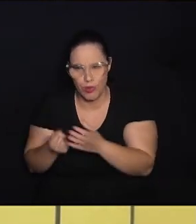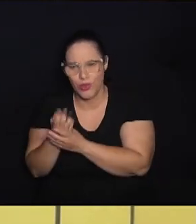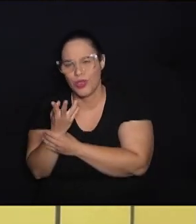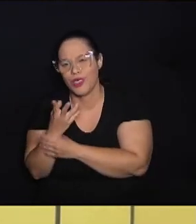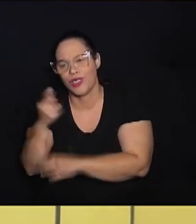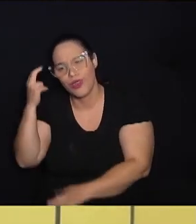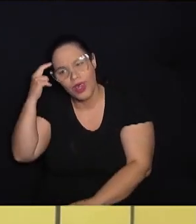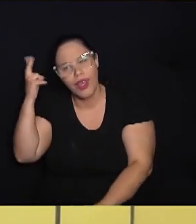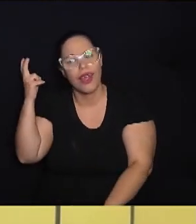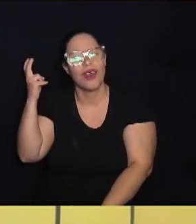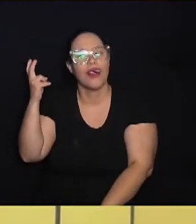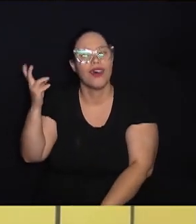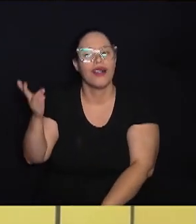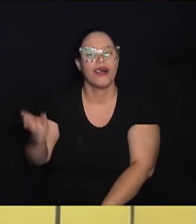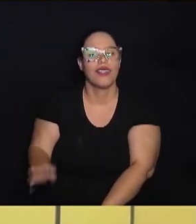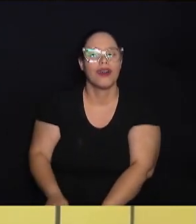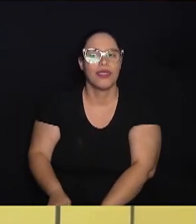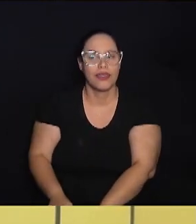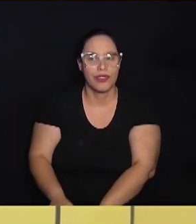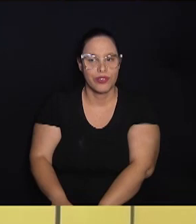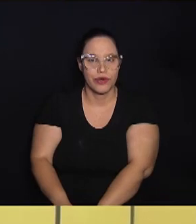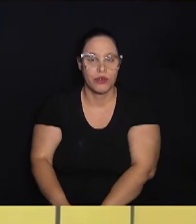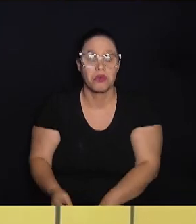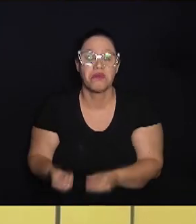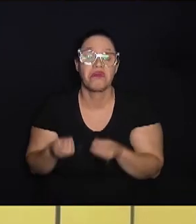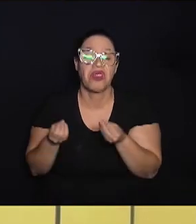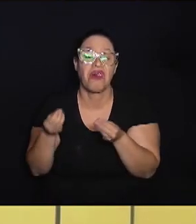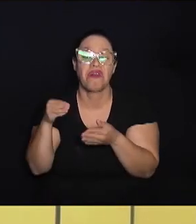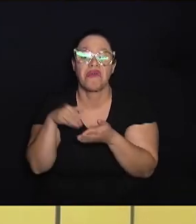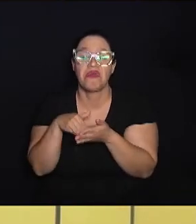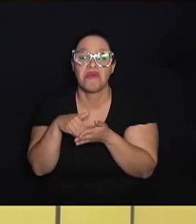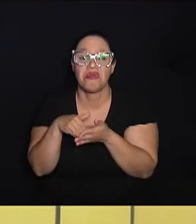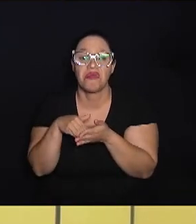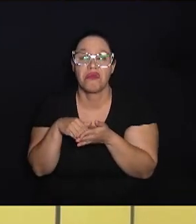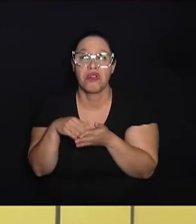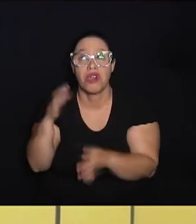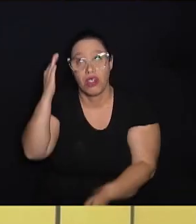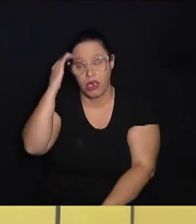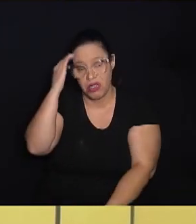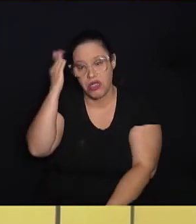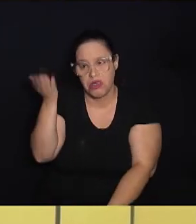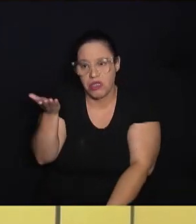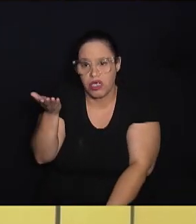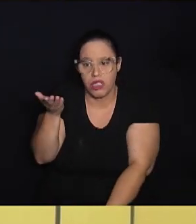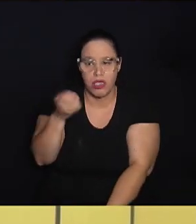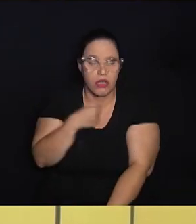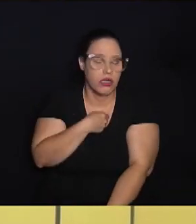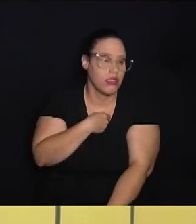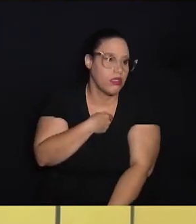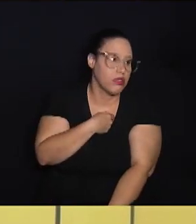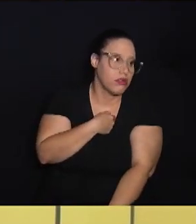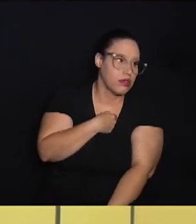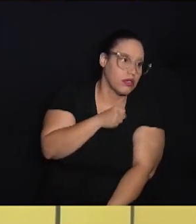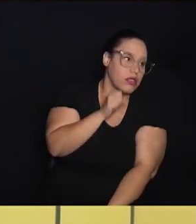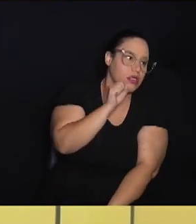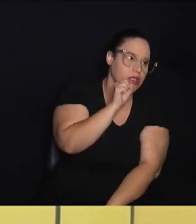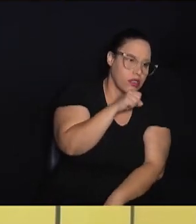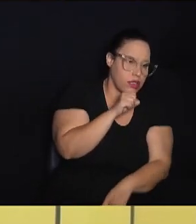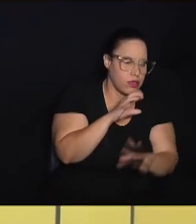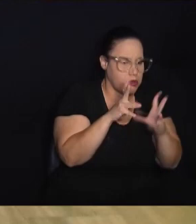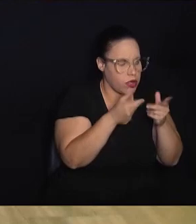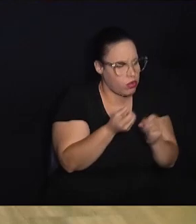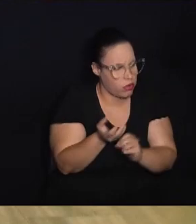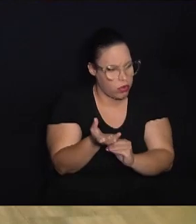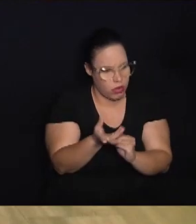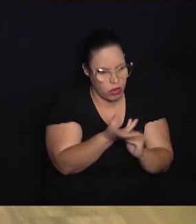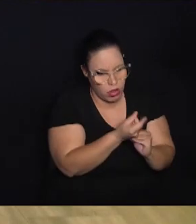aquela Tira então muitas vezes a pessoas pergun Da onde veio isso ó se eu sei da onde veio eu pto é porque isso acho que para todo tipo de arte